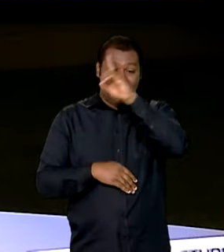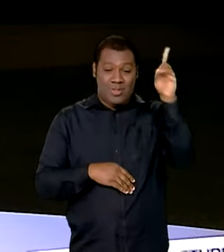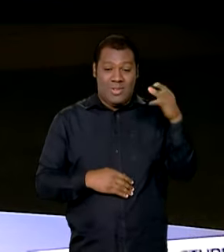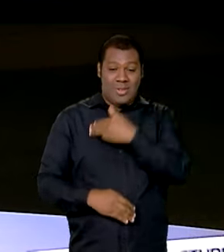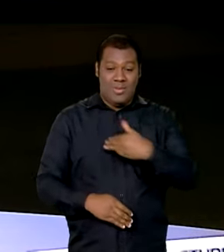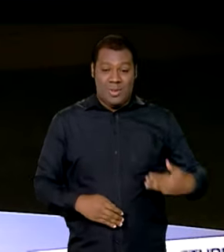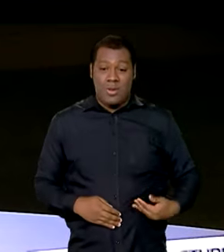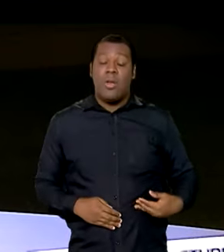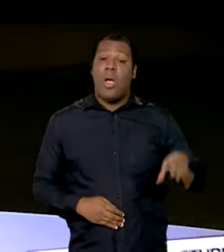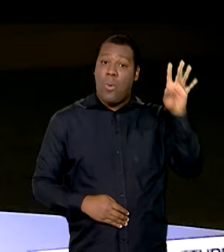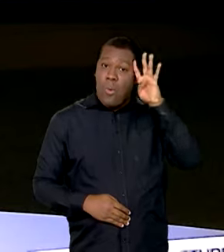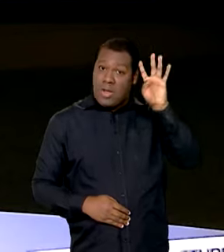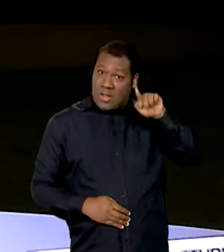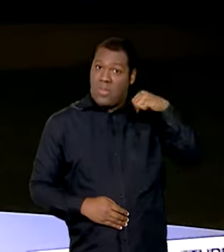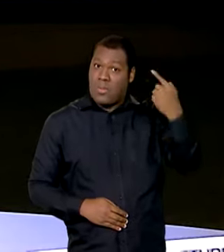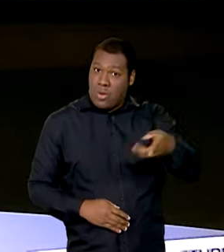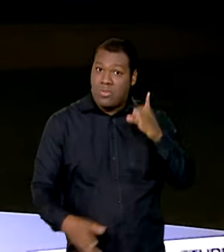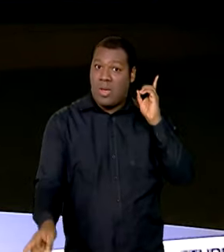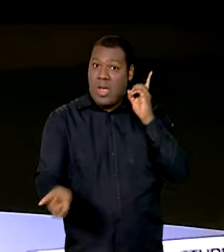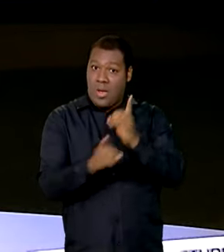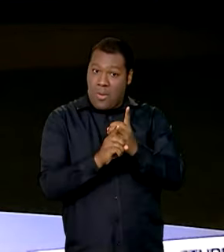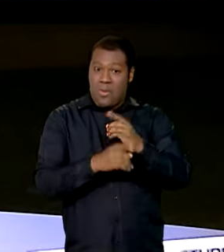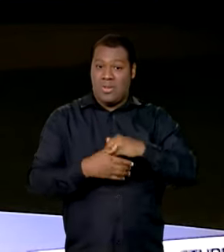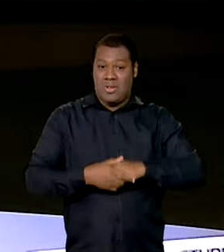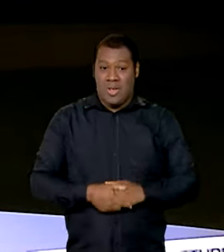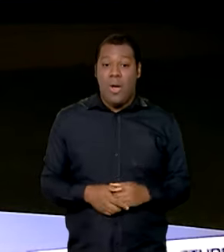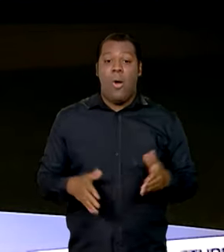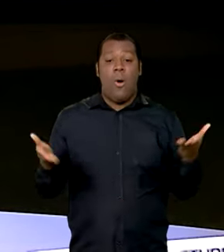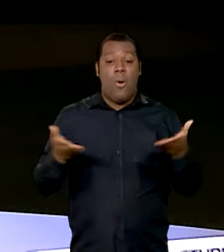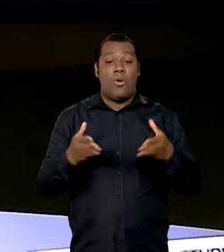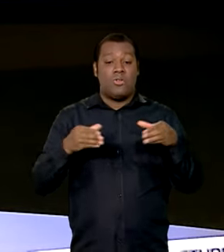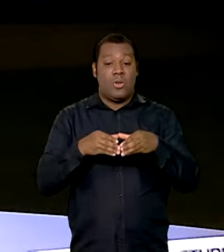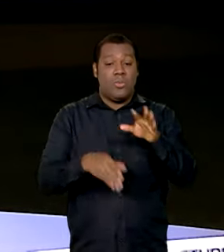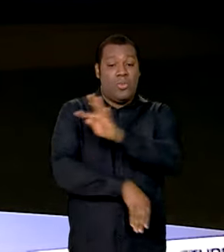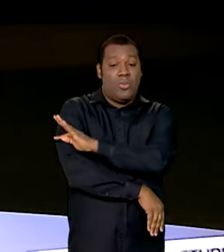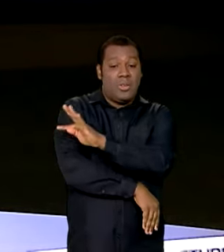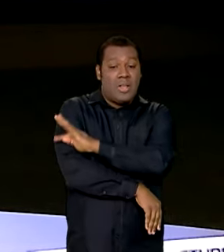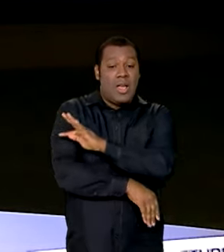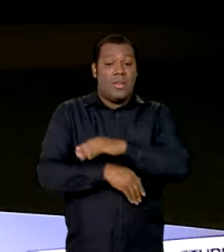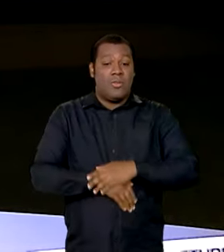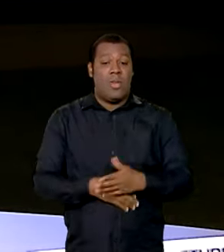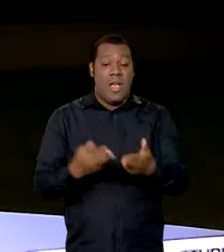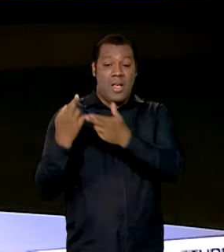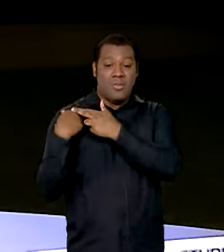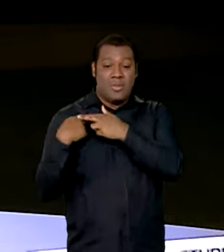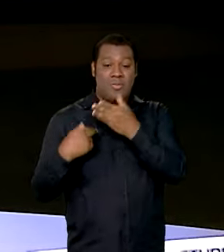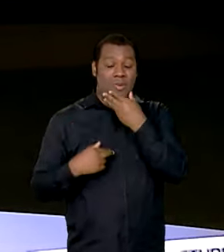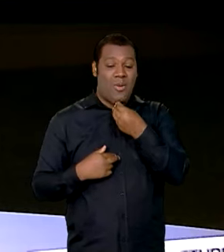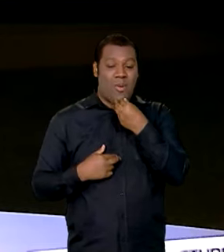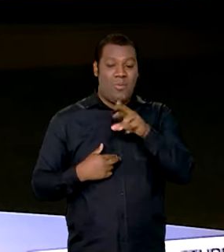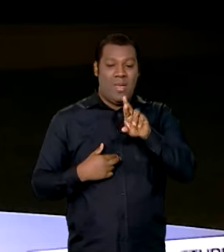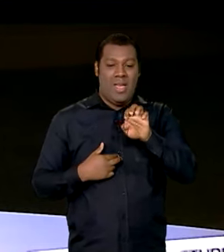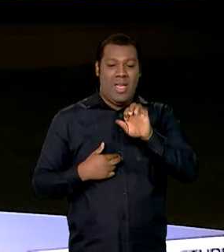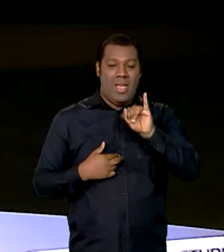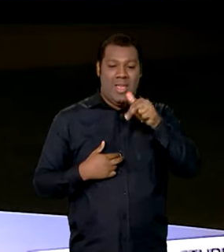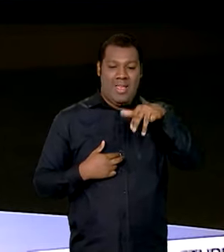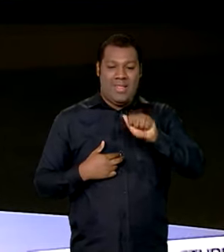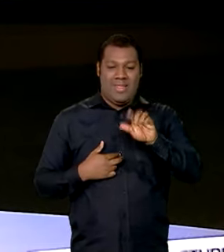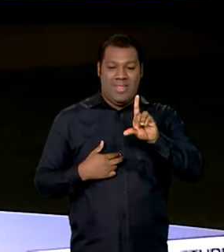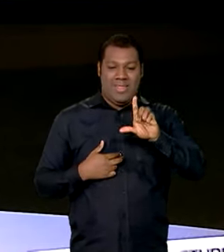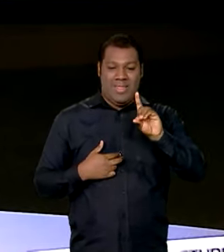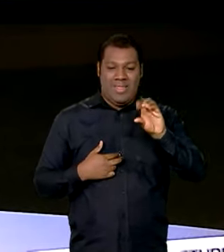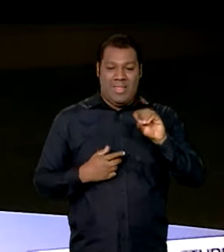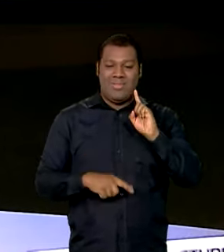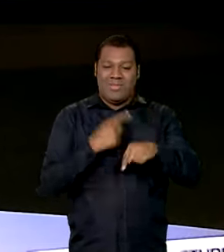quarta-feira da semana que vem Quem assinou os trabalho os técnicos aqui pela rádio foi Reinaldo dos Santos a gente se vê na semana que